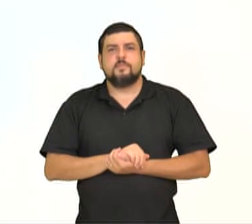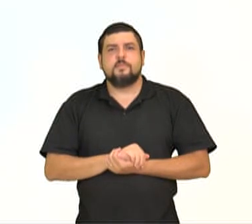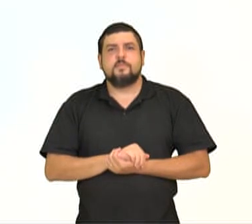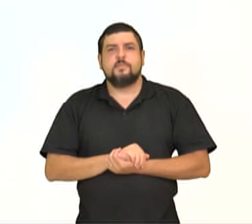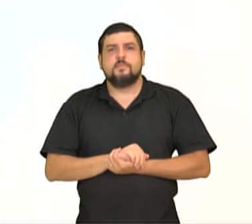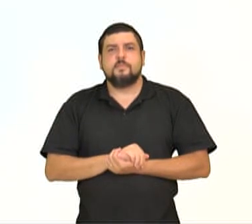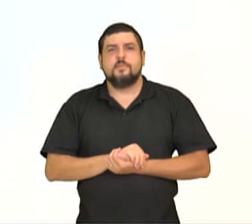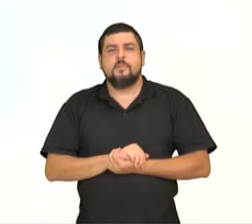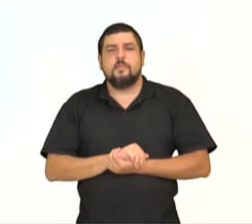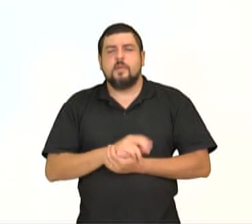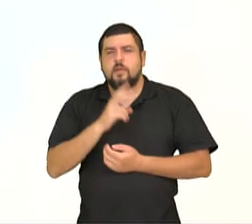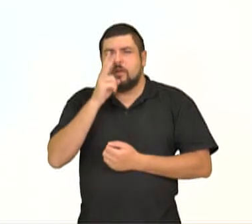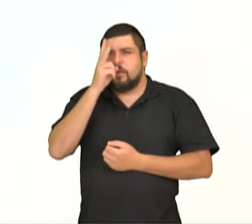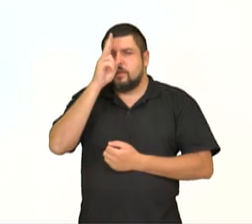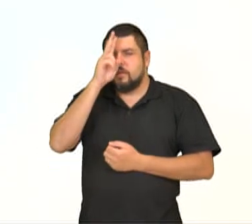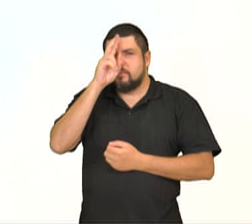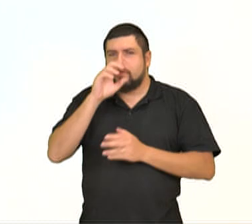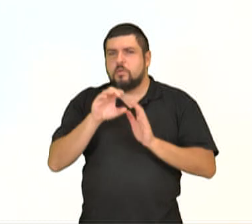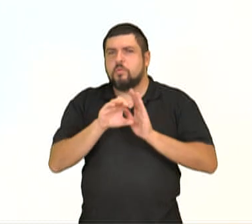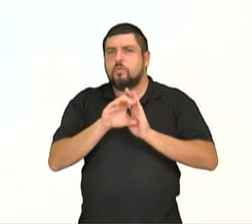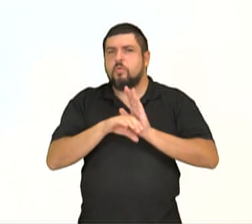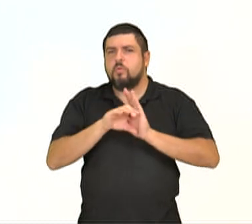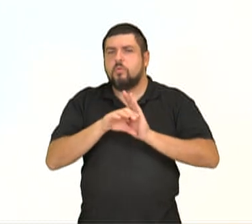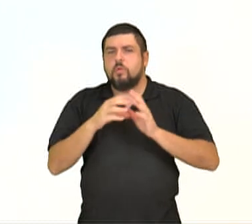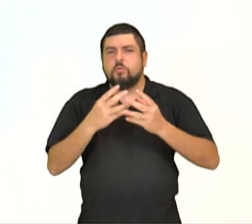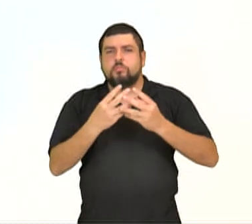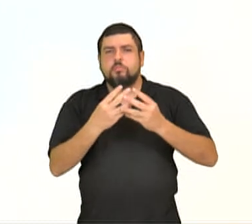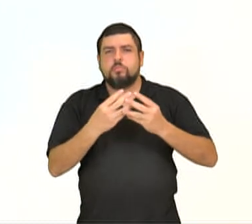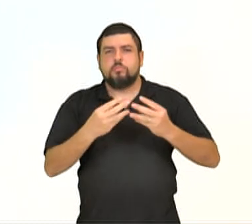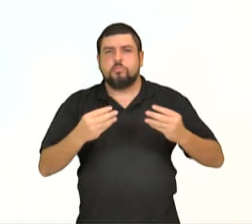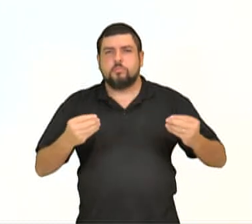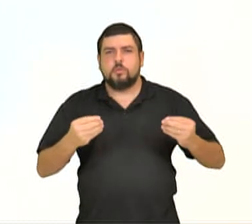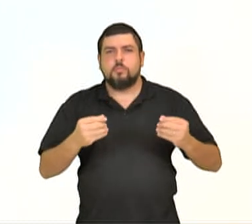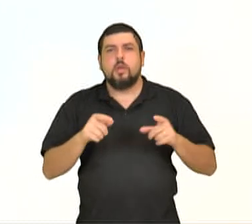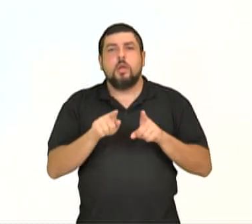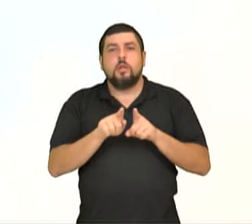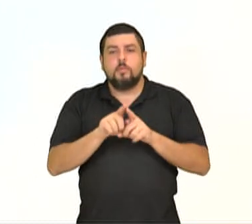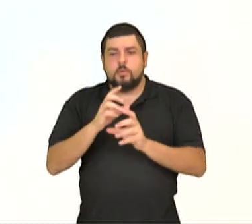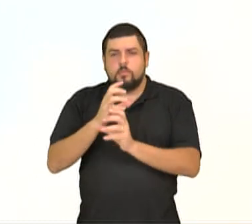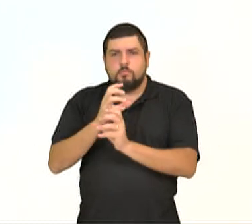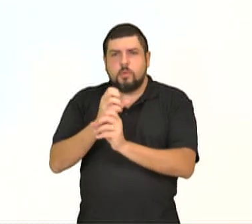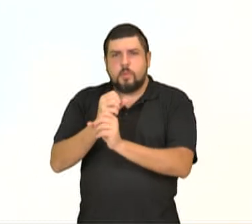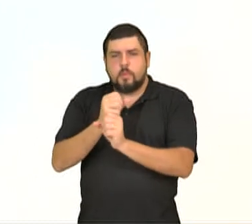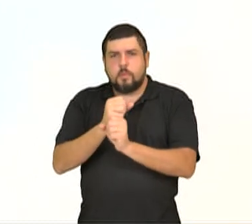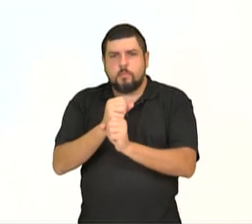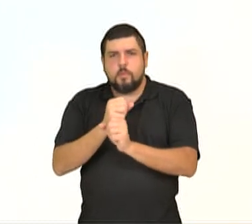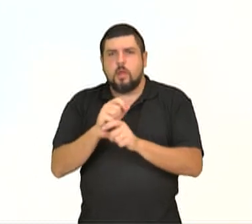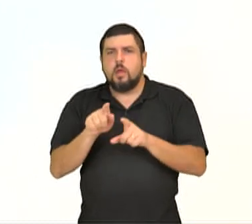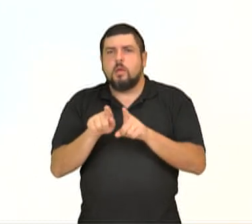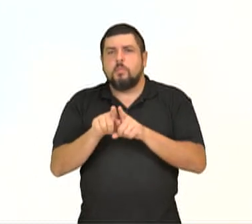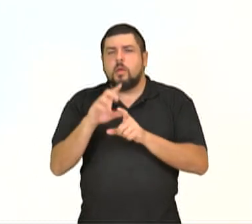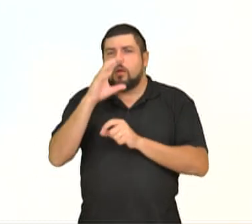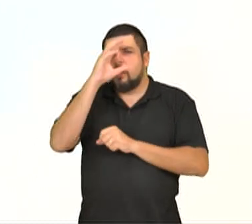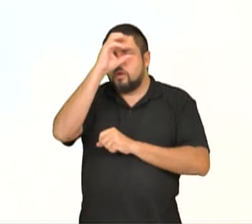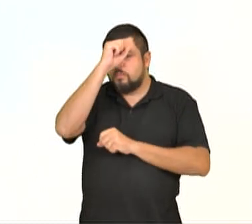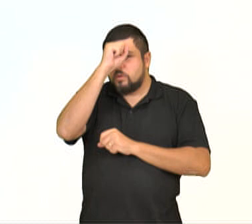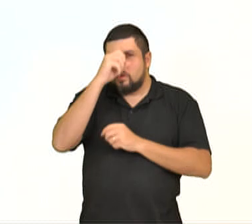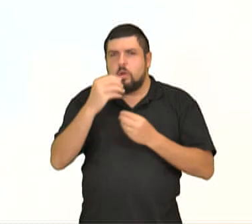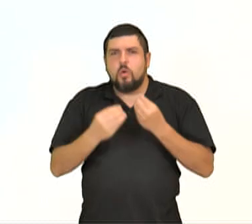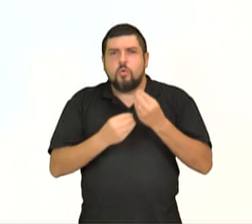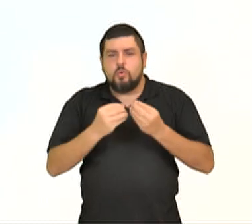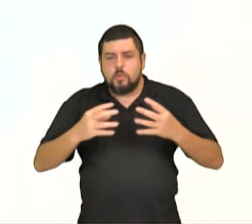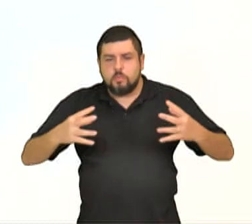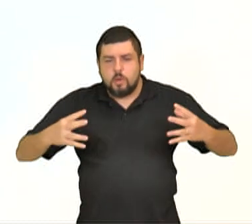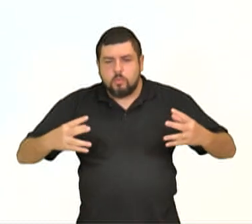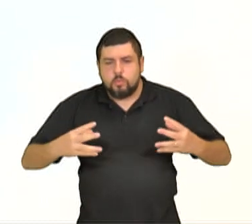o conceito de diluição, relembrar o cálculo de concentração comum, aprender a preparar uma solução diluída a partir de